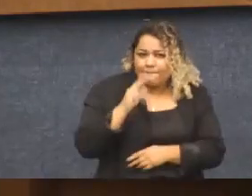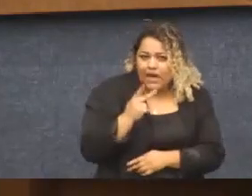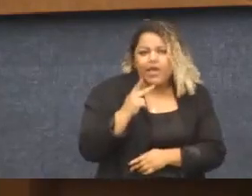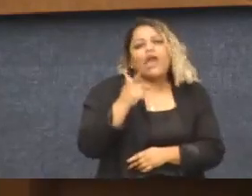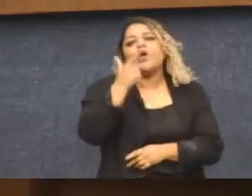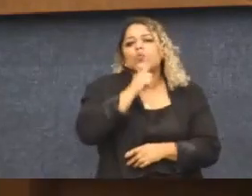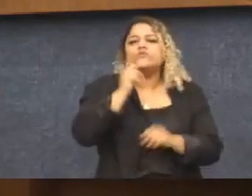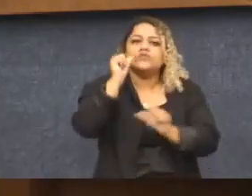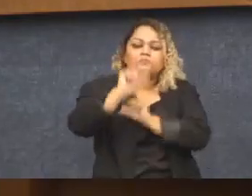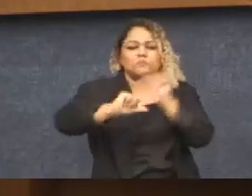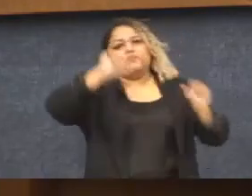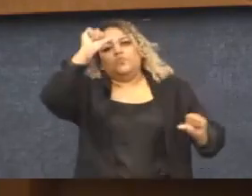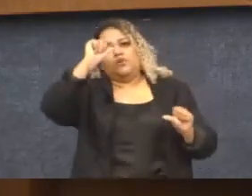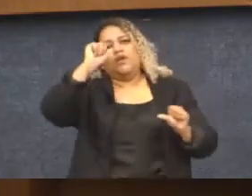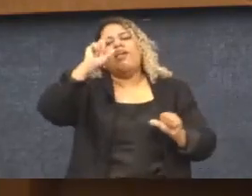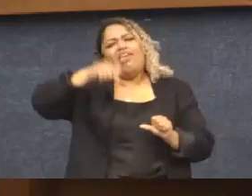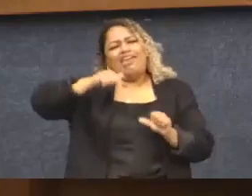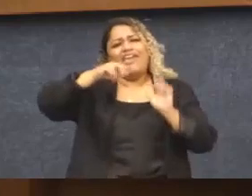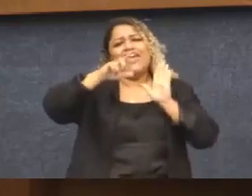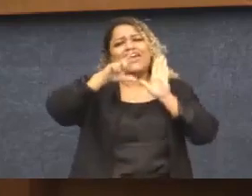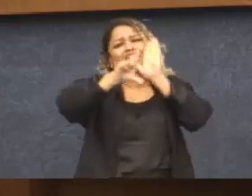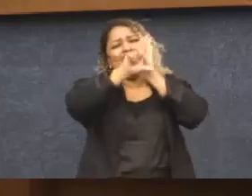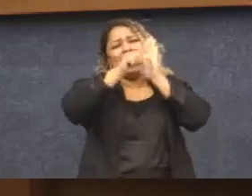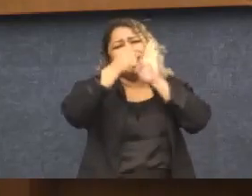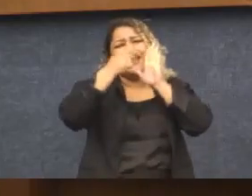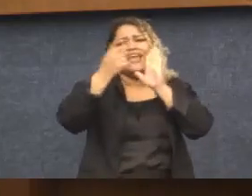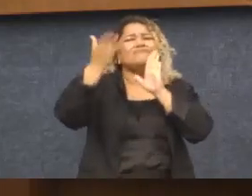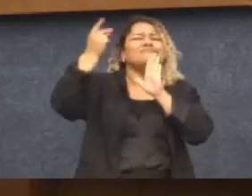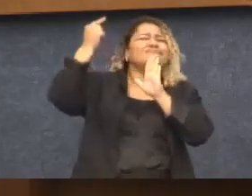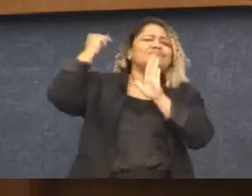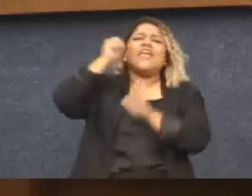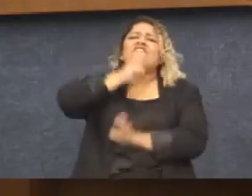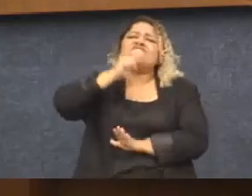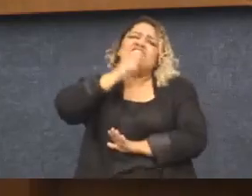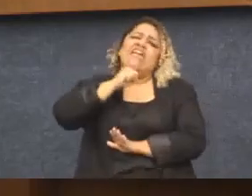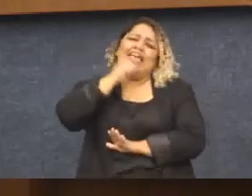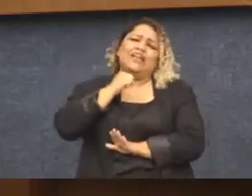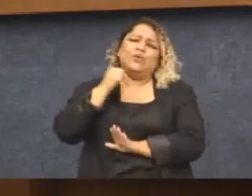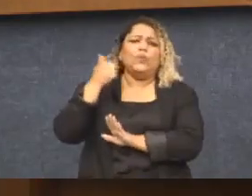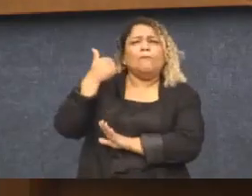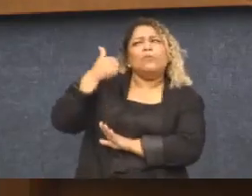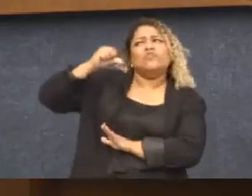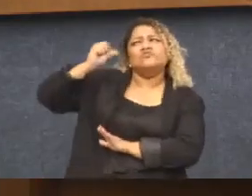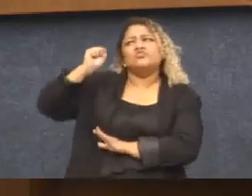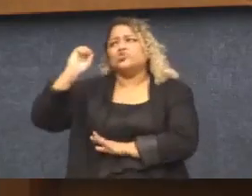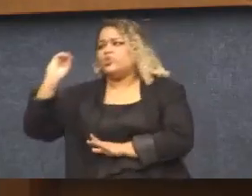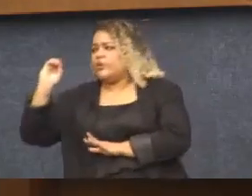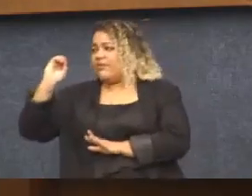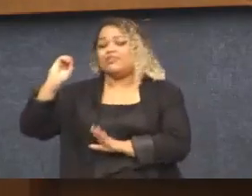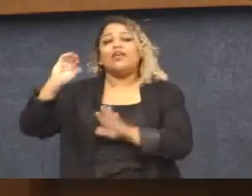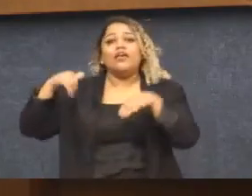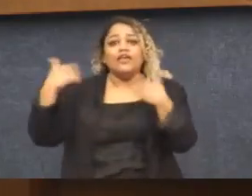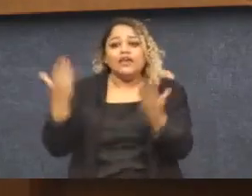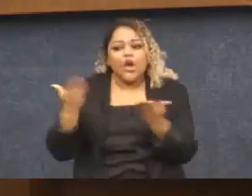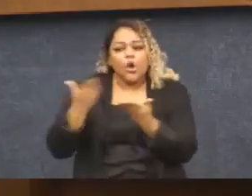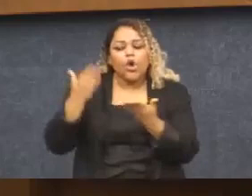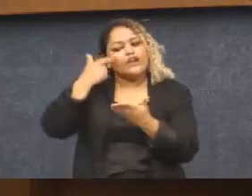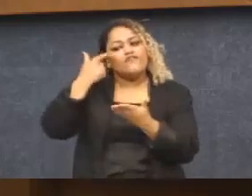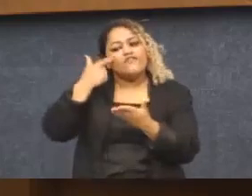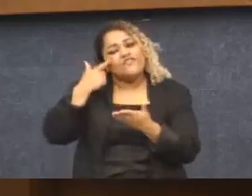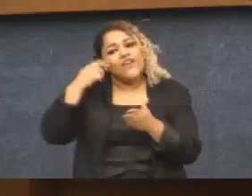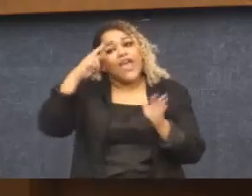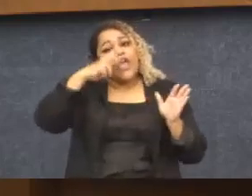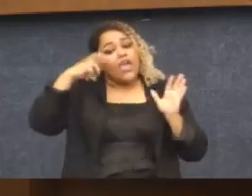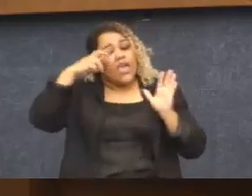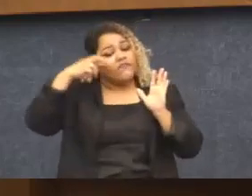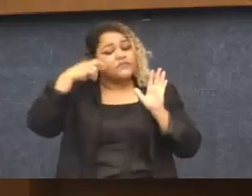de 80 e nós podemos revisitar essas legislações que foram remendadas ao longo dos anos aqui pela Câmara Municipal,